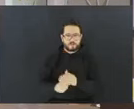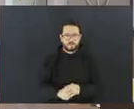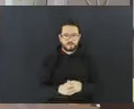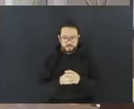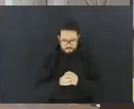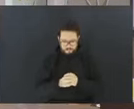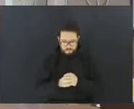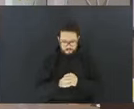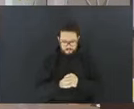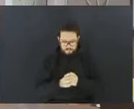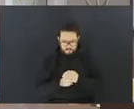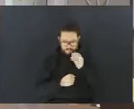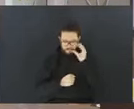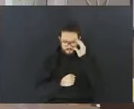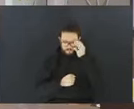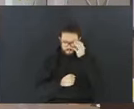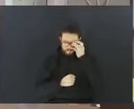atendeu a resposta.